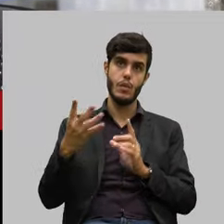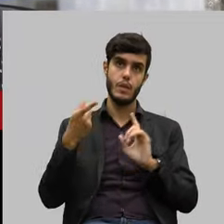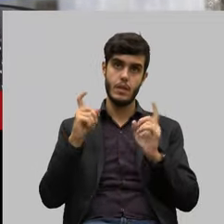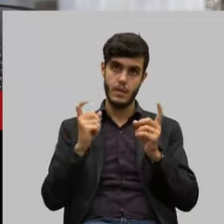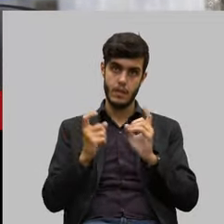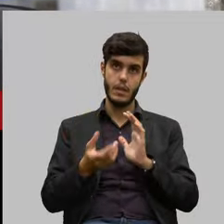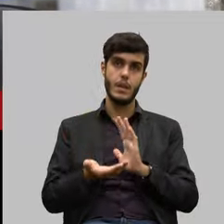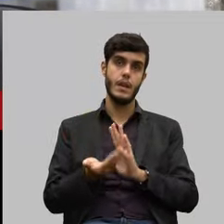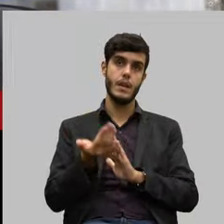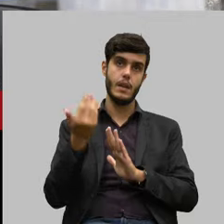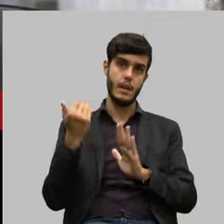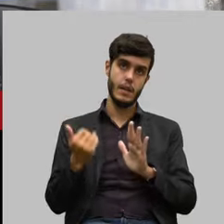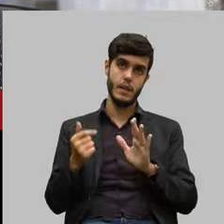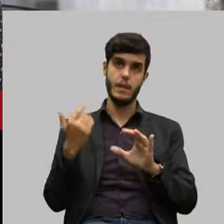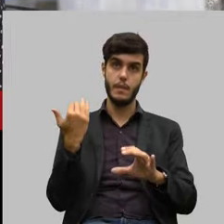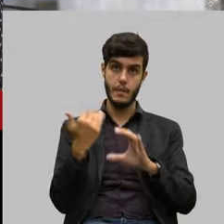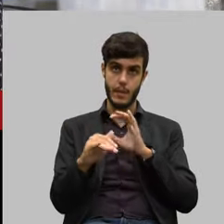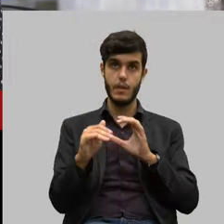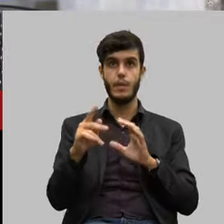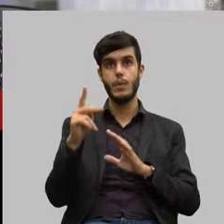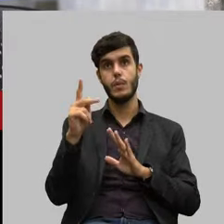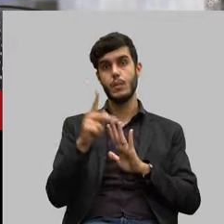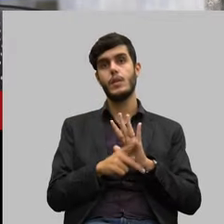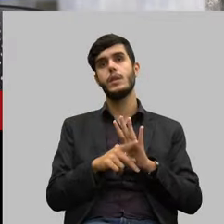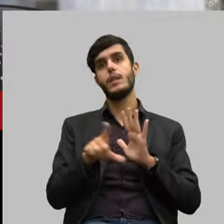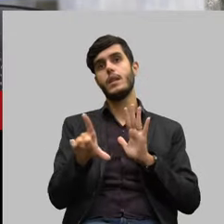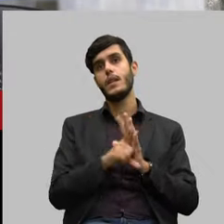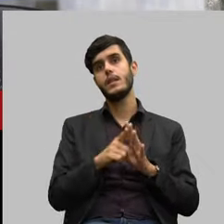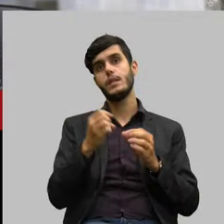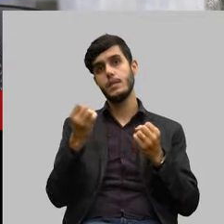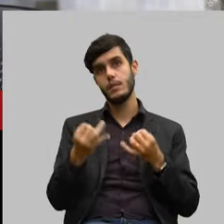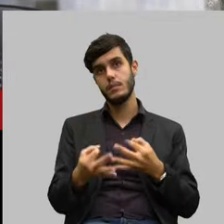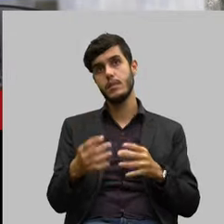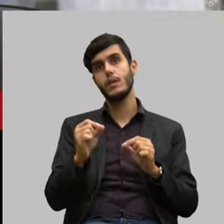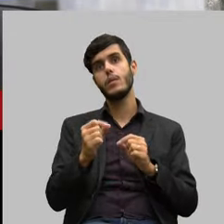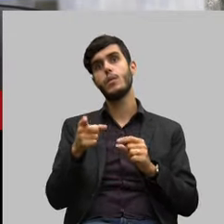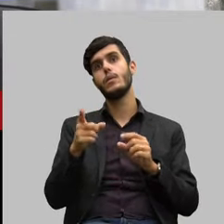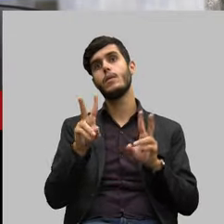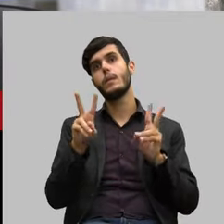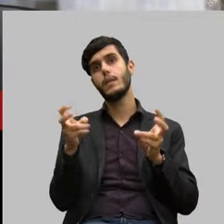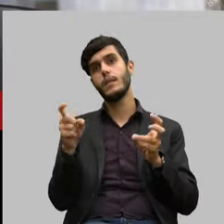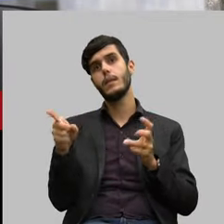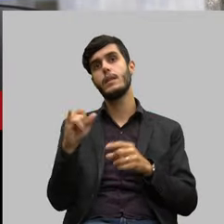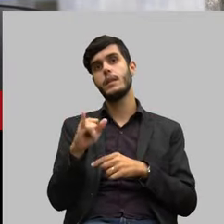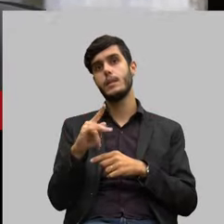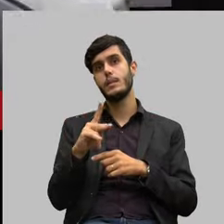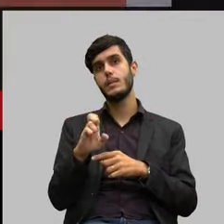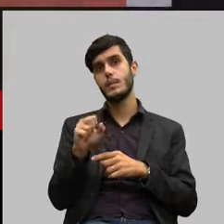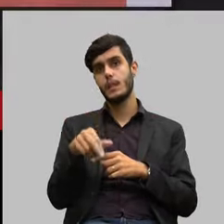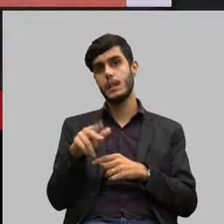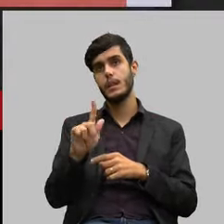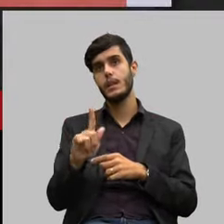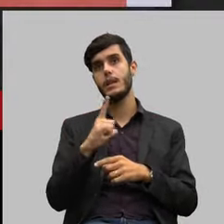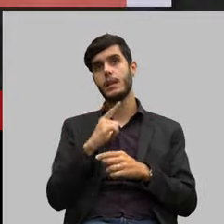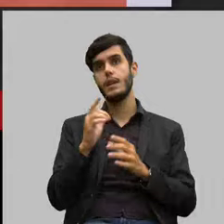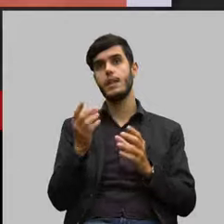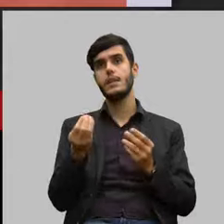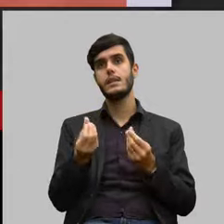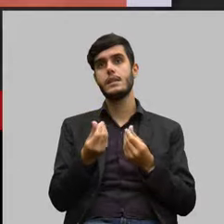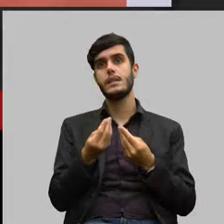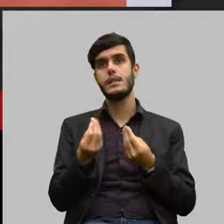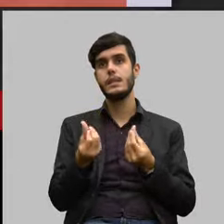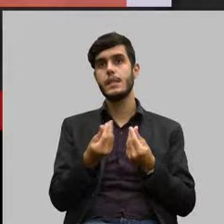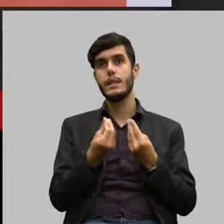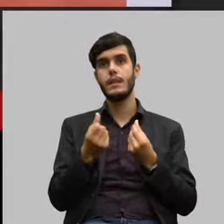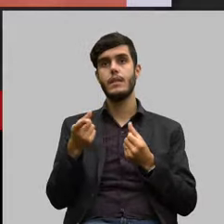anteriores ao envio do projeto de lei justamente para poder explicar a situação sensível que o ipseng se encontra hoje em dia em termos de